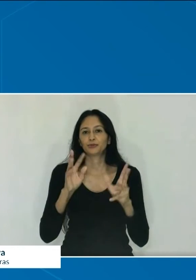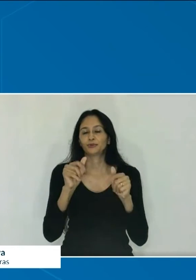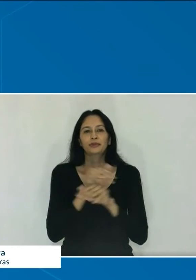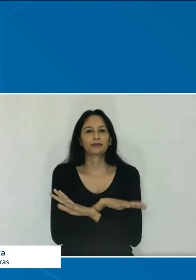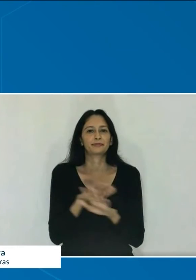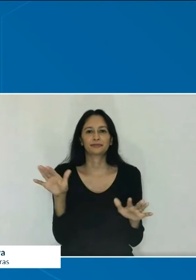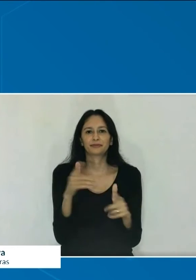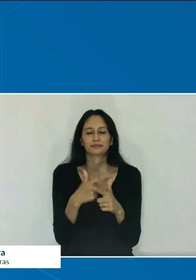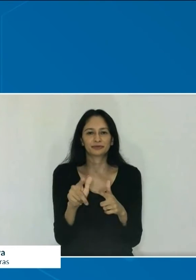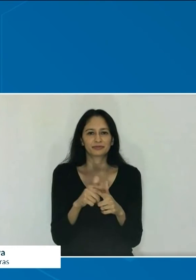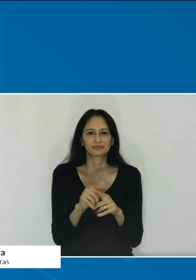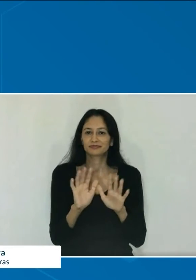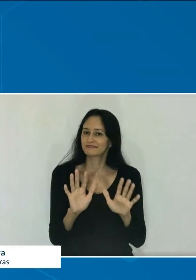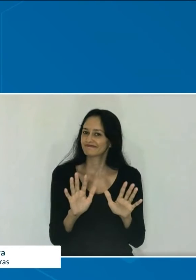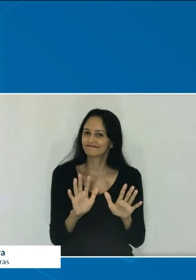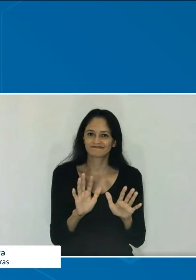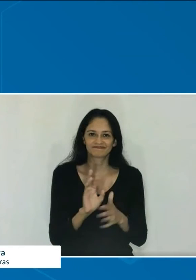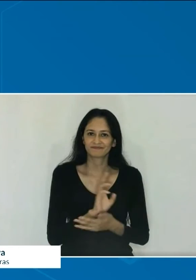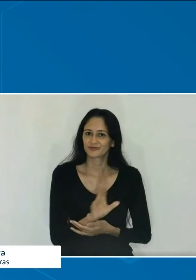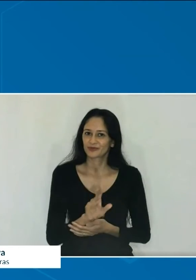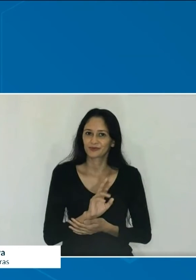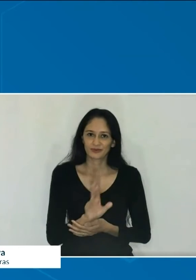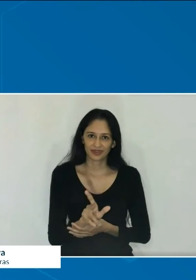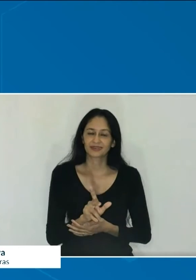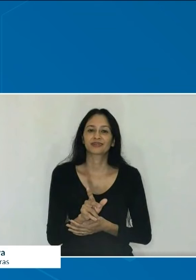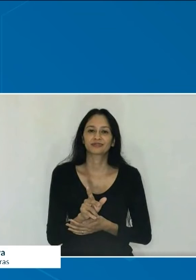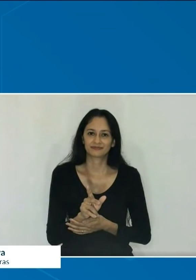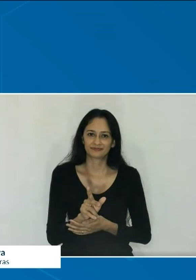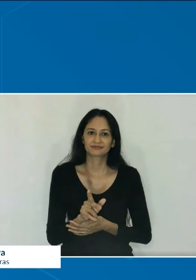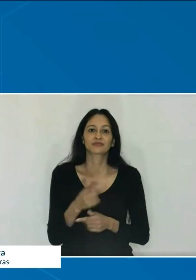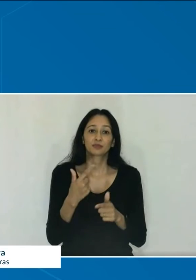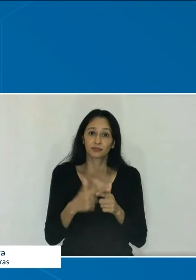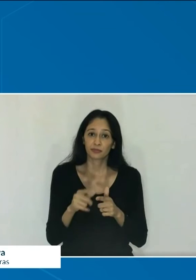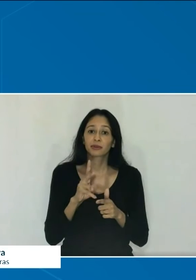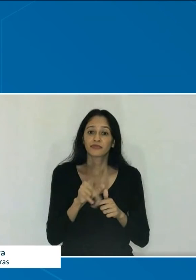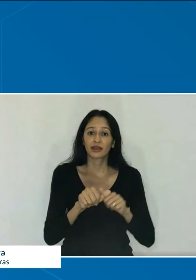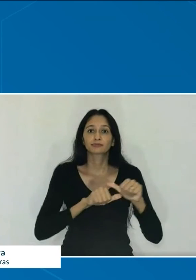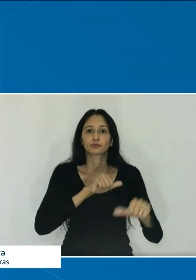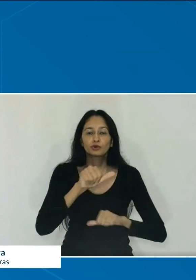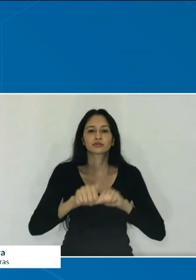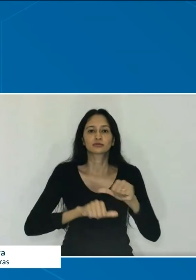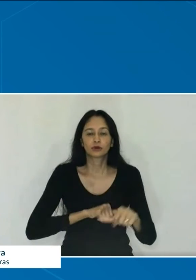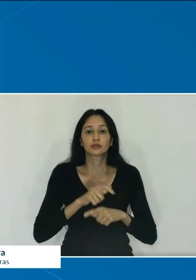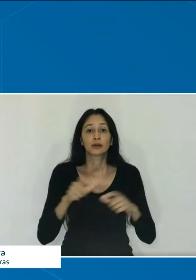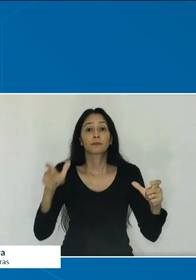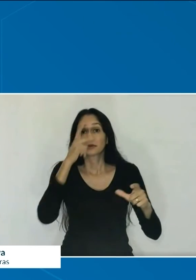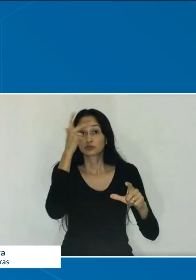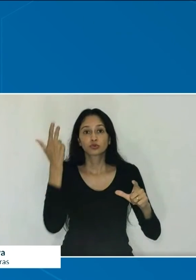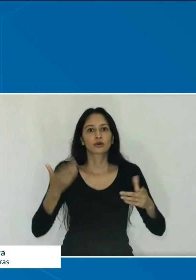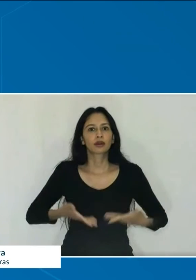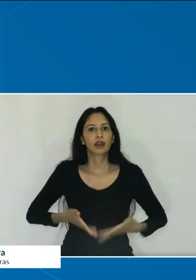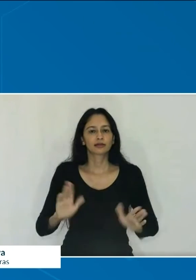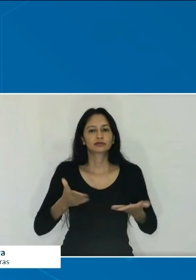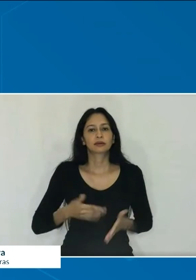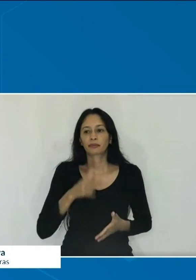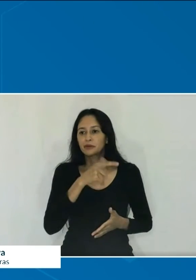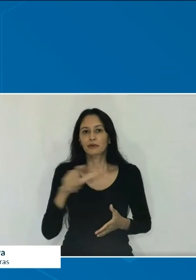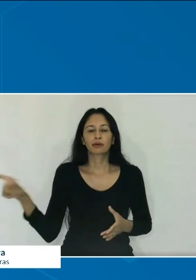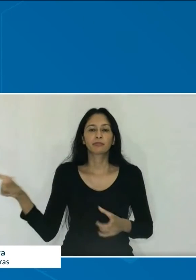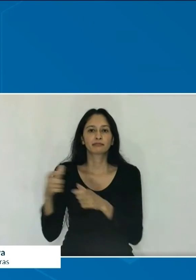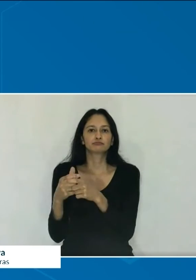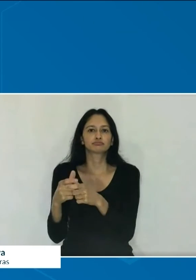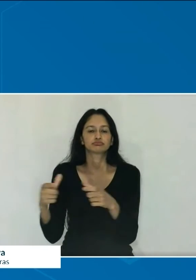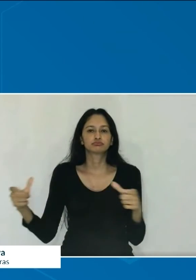mobilidade, mas nós temos que lembrar que o problema é que ele sempre vai crescer, porque aumenta a população, aumenta as necessidades das pessoas